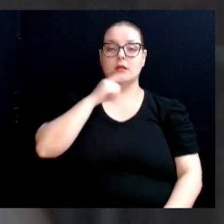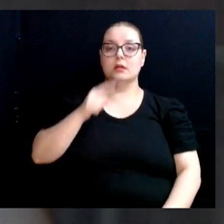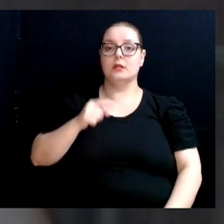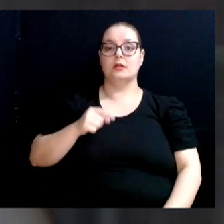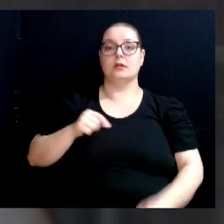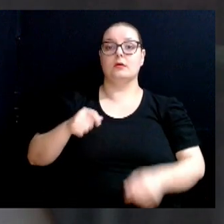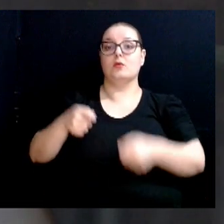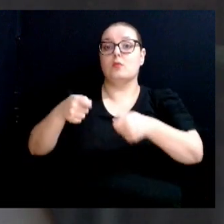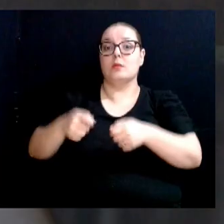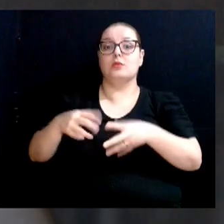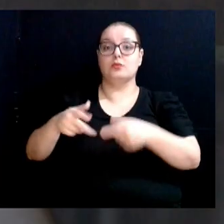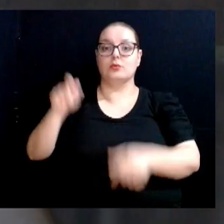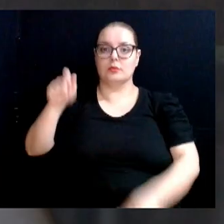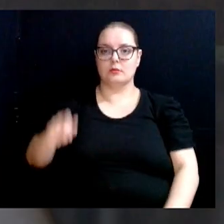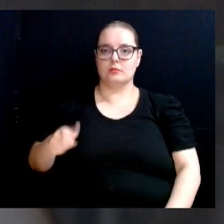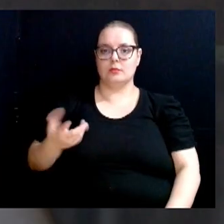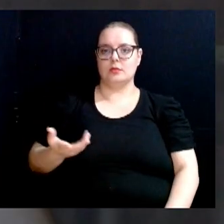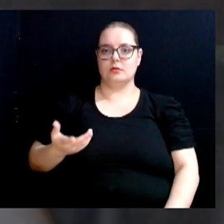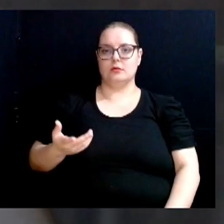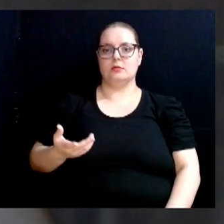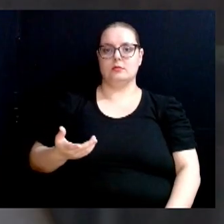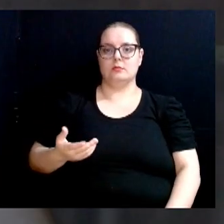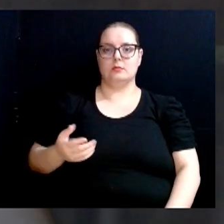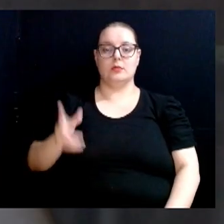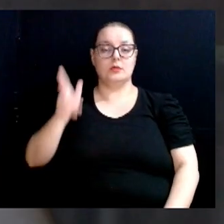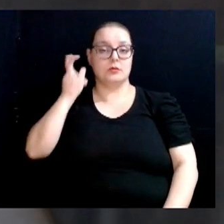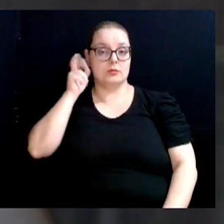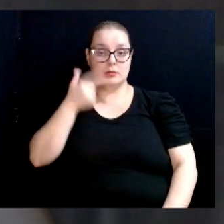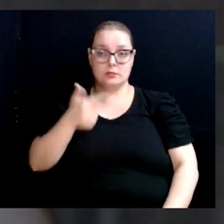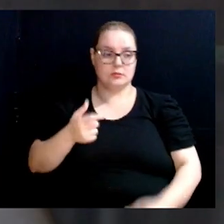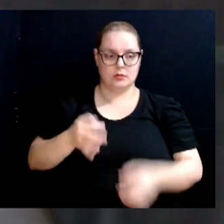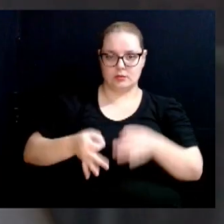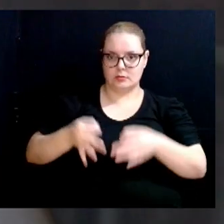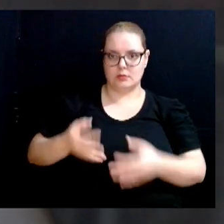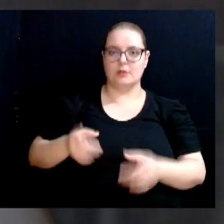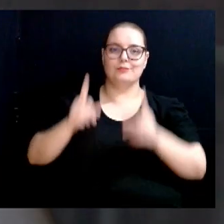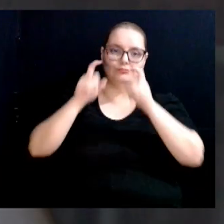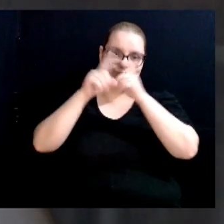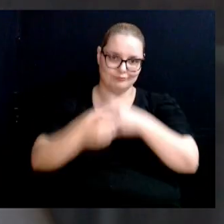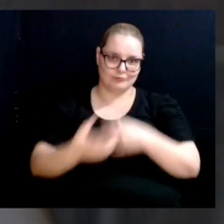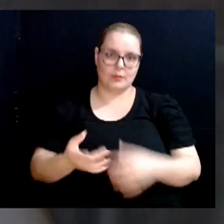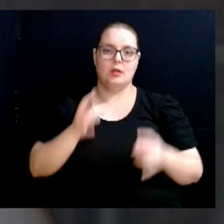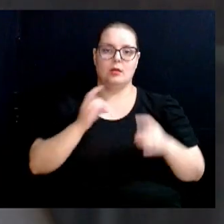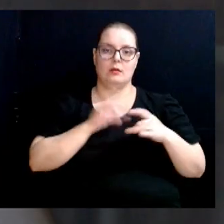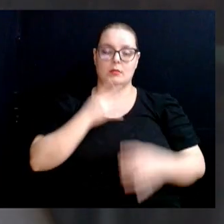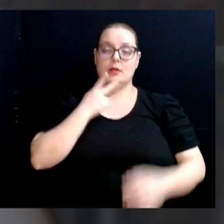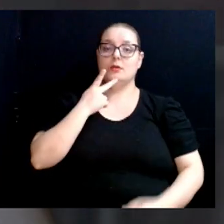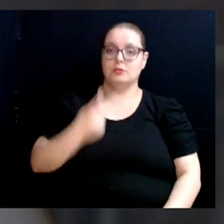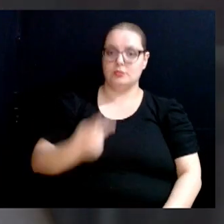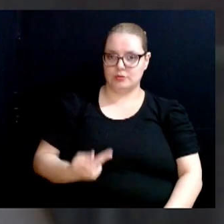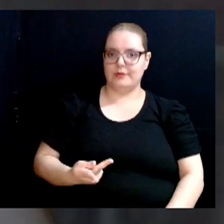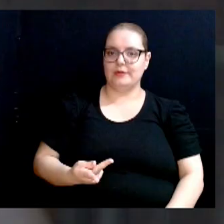o escutar sem julgamento, muitas vezes é difícil. E o medo de falar e ser